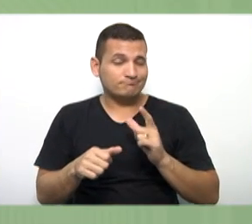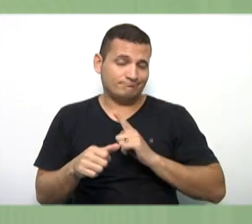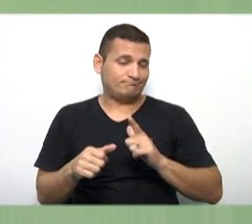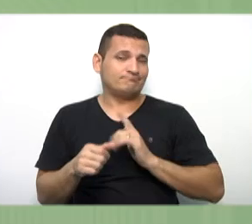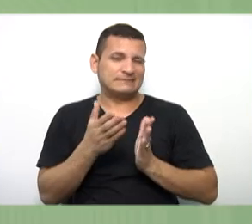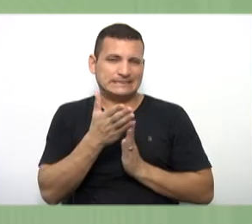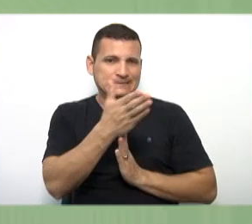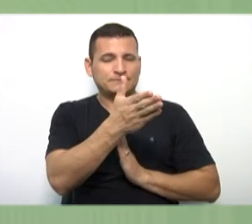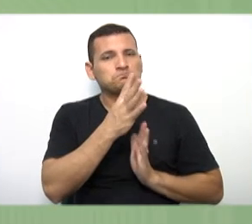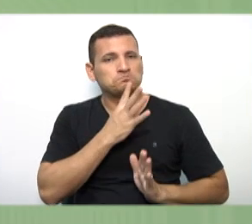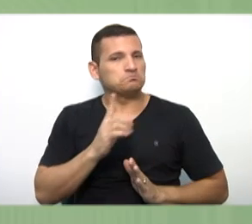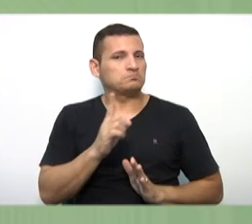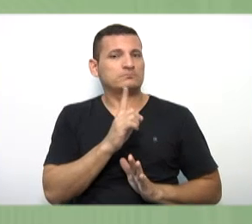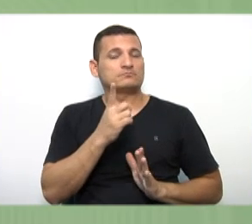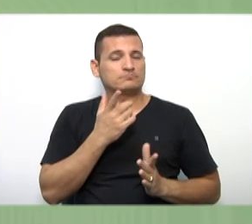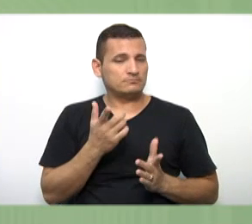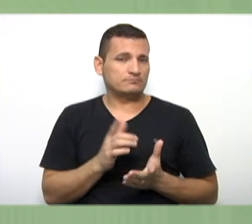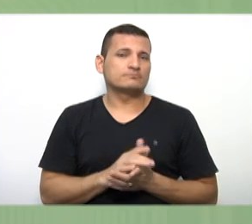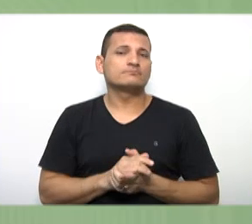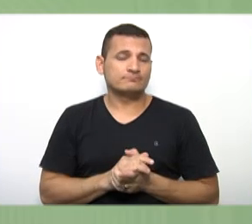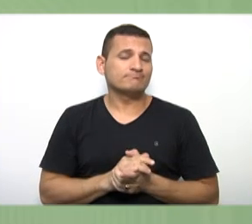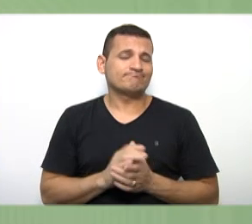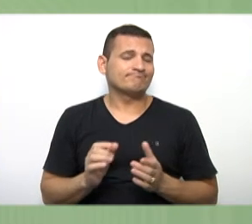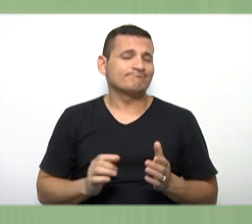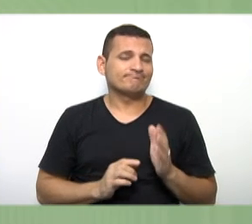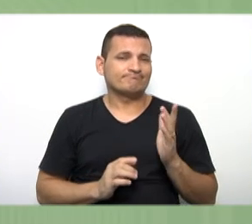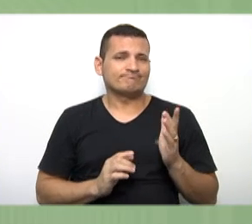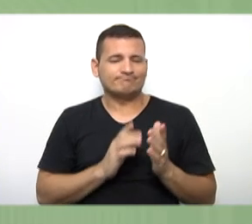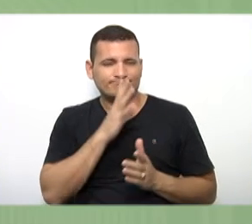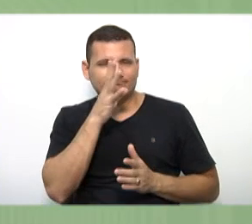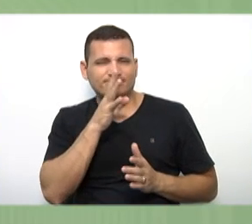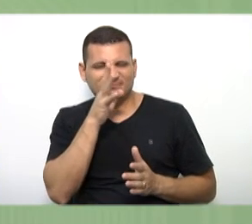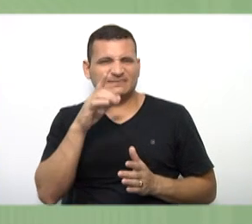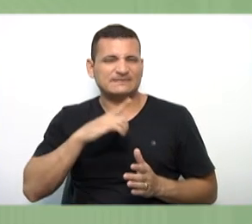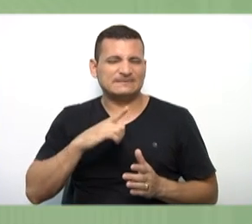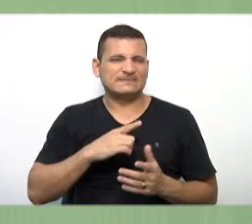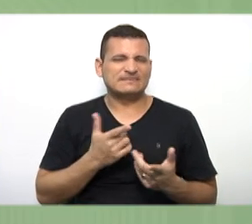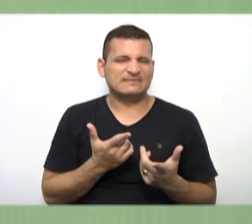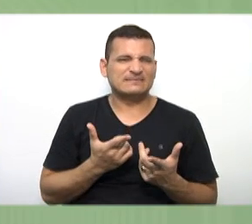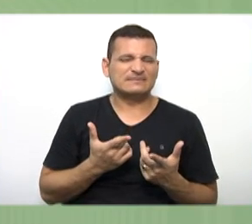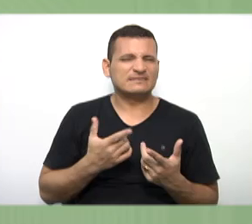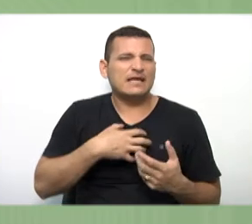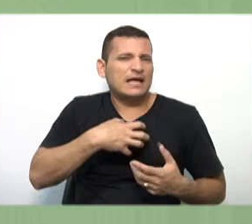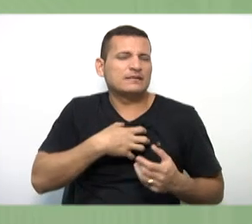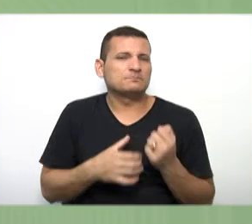desconhecido e geram uma condição de desconforto, algo